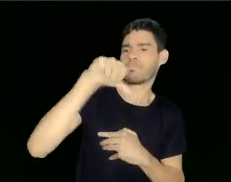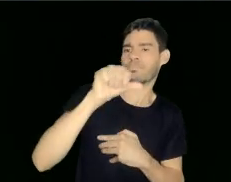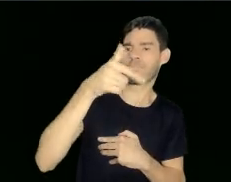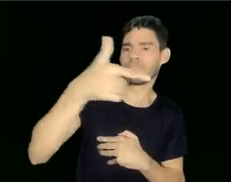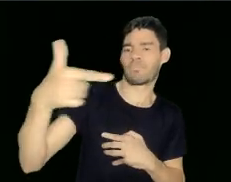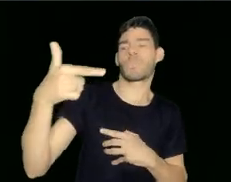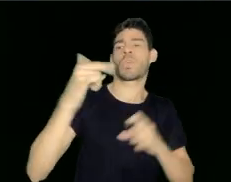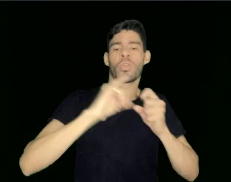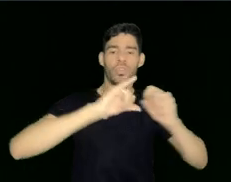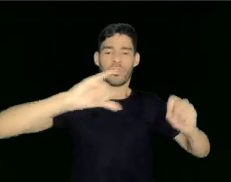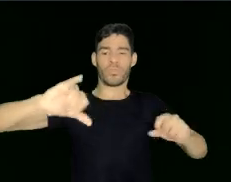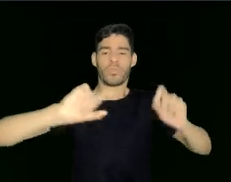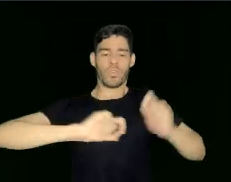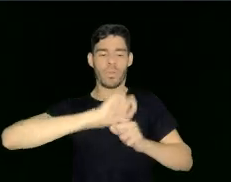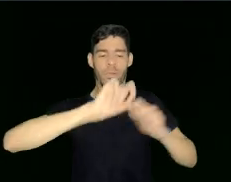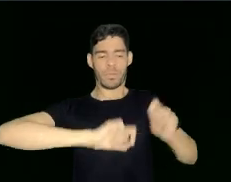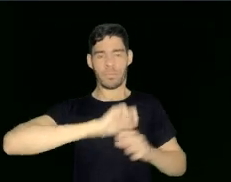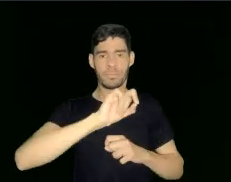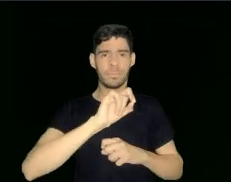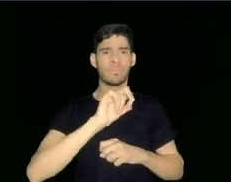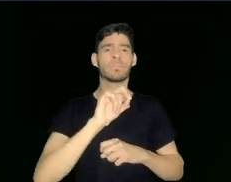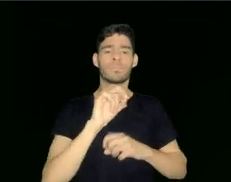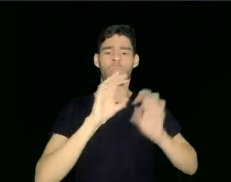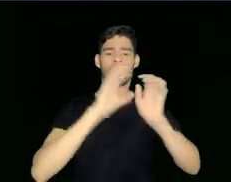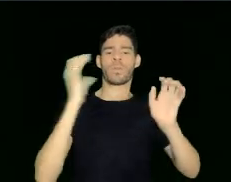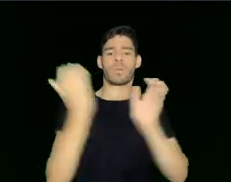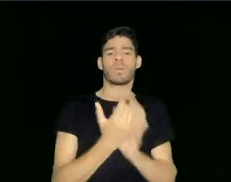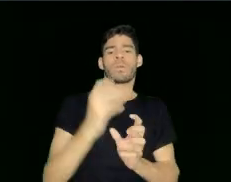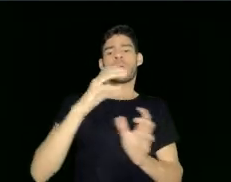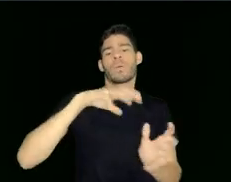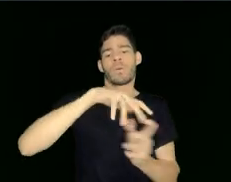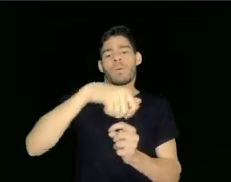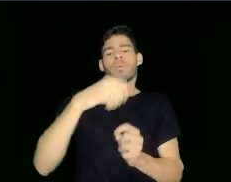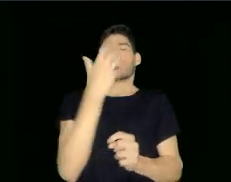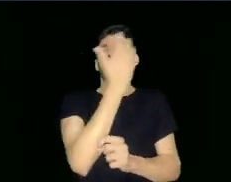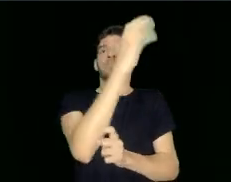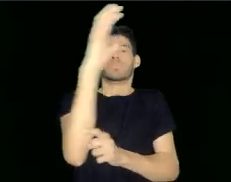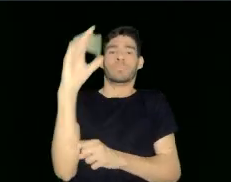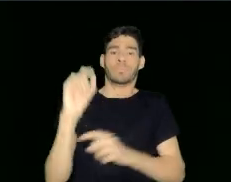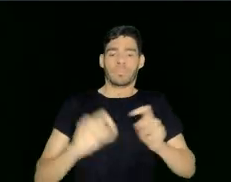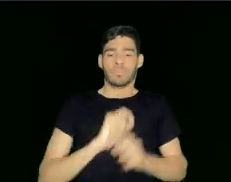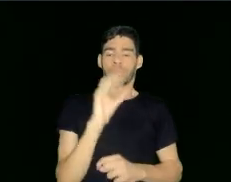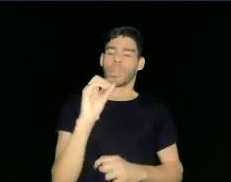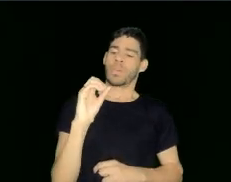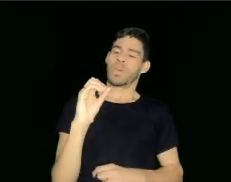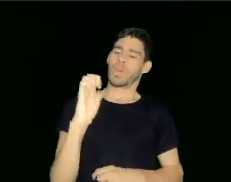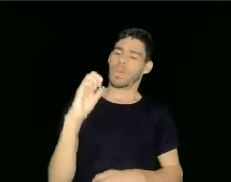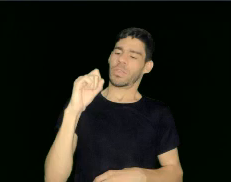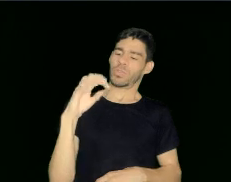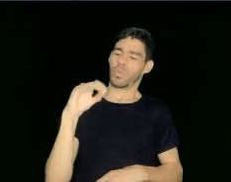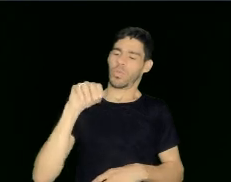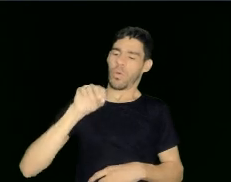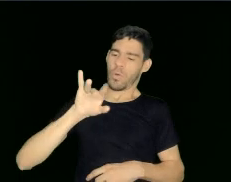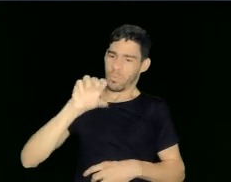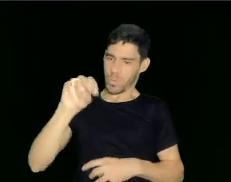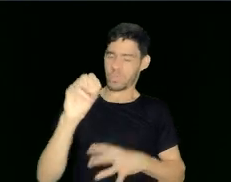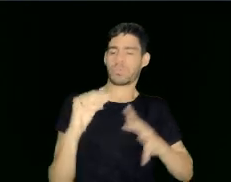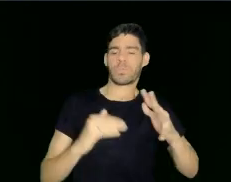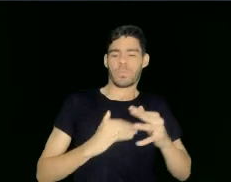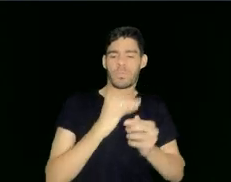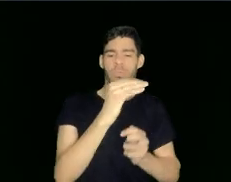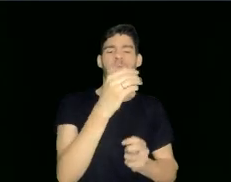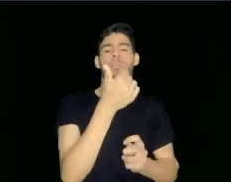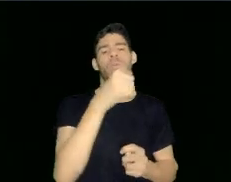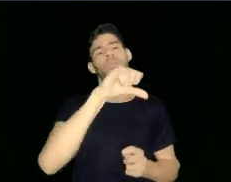forma mais consistente desde 1972, com a declaração da Conferência Mundial do Meio Ambiente em Estocolmo.